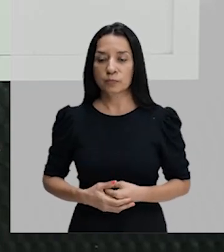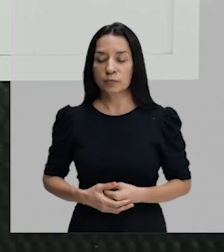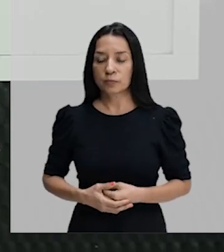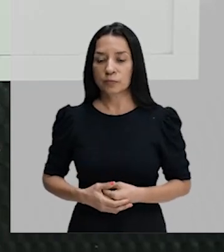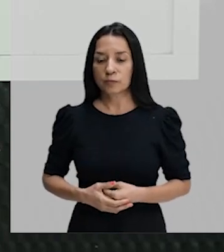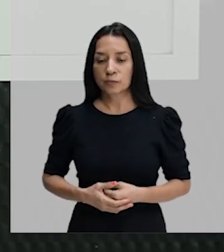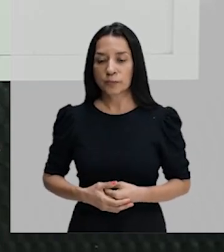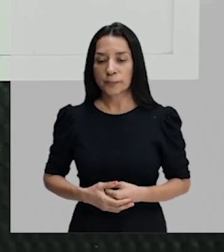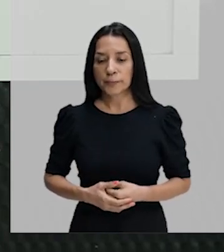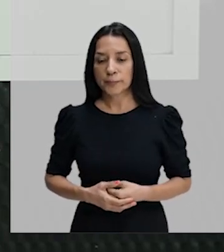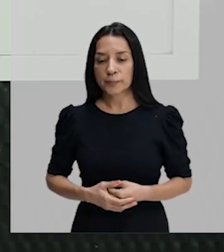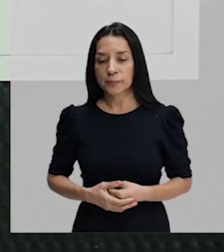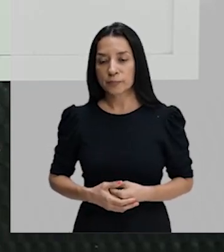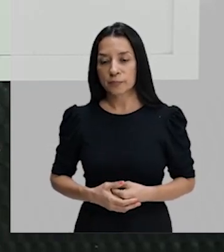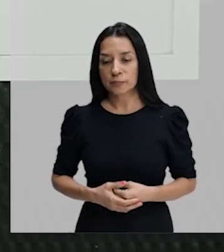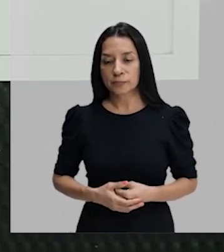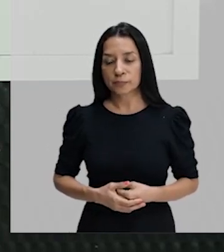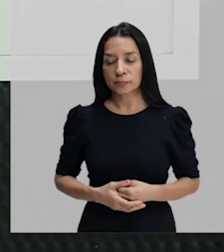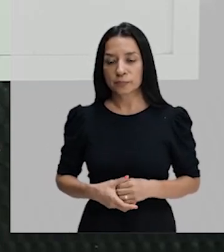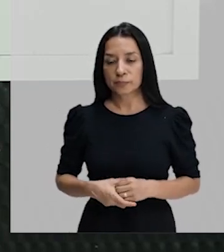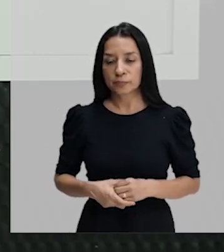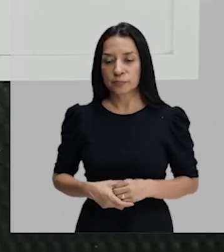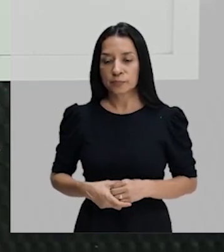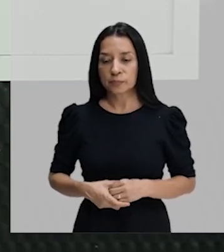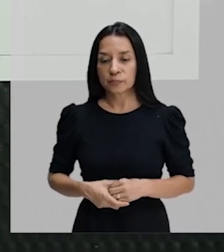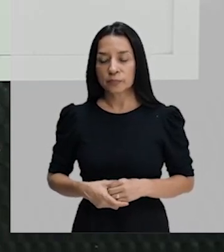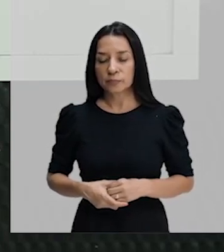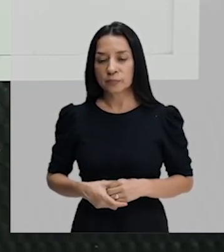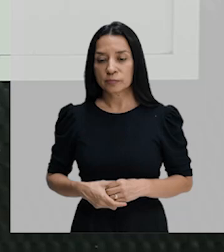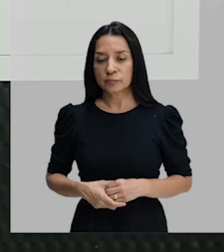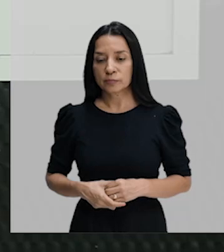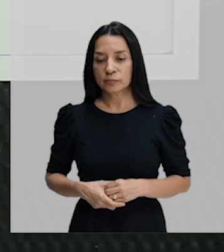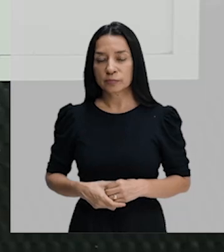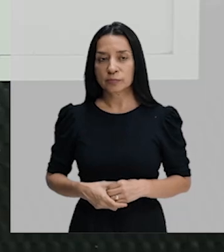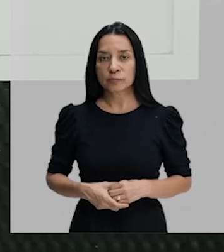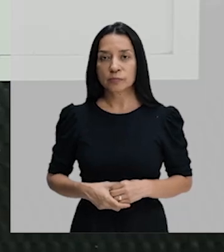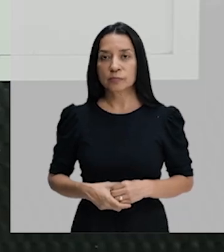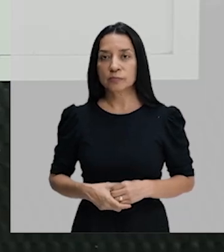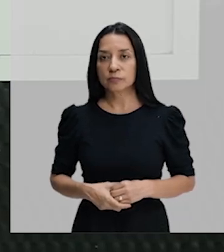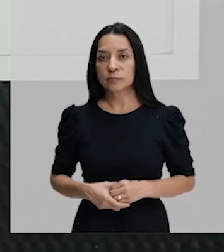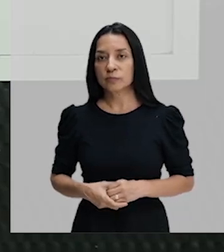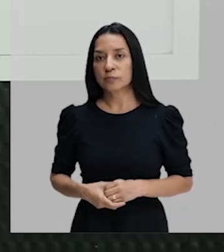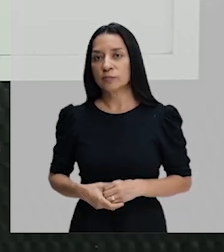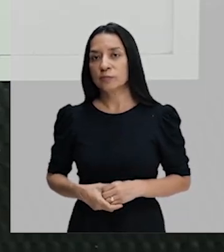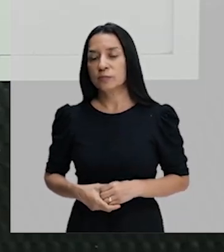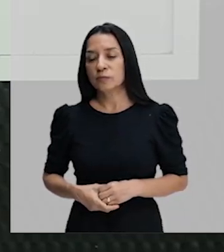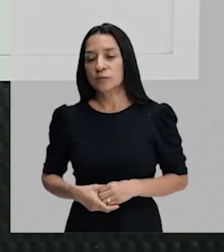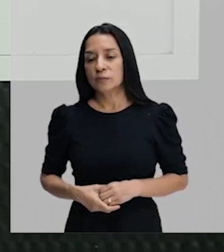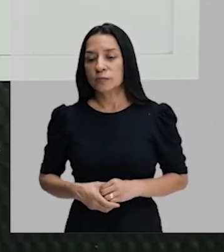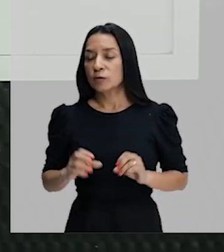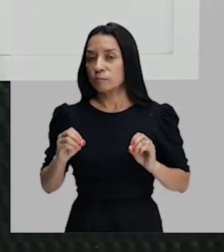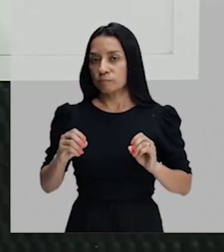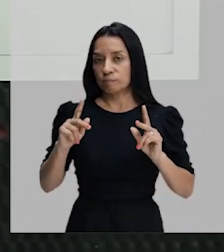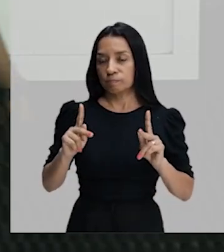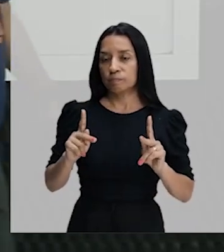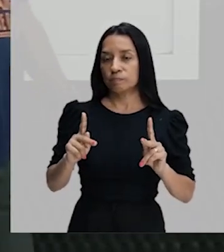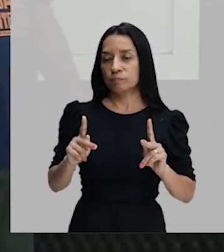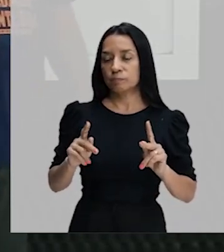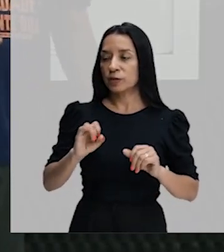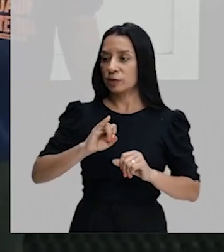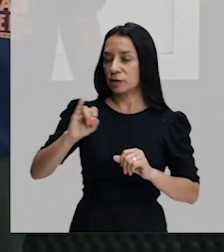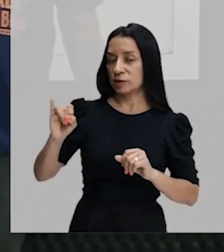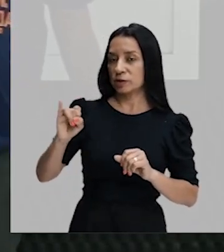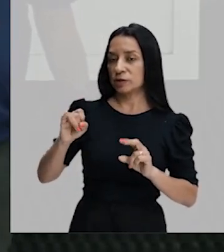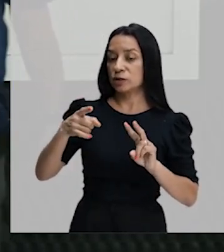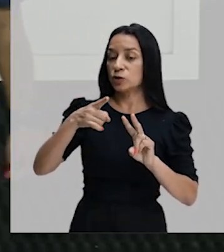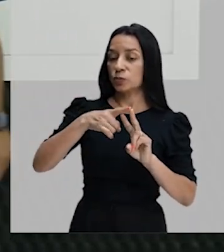aponta o vetor. Pronto. Para onde aponta o vetor. Tá ok? Então, se o